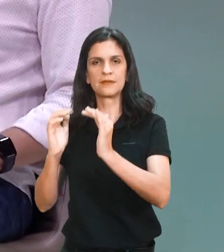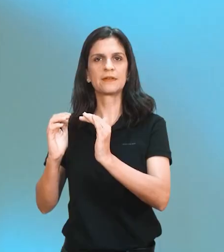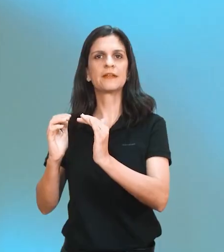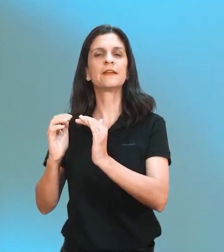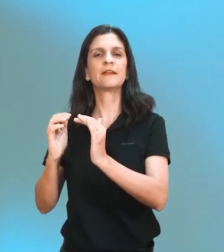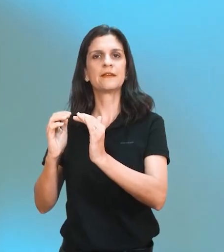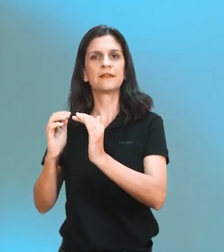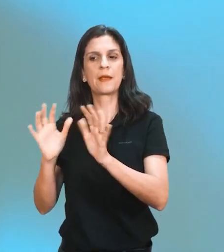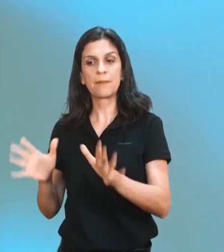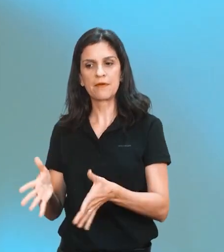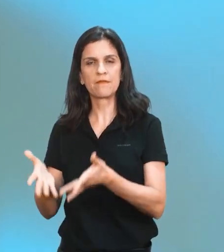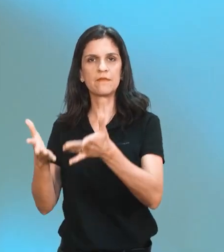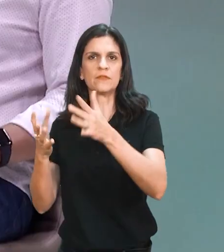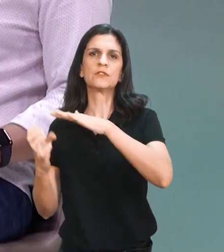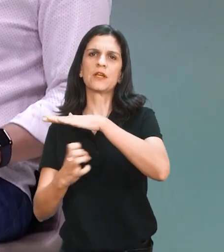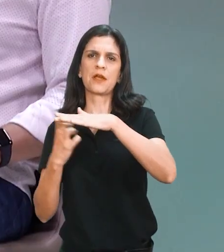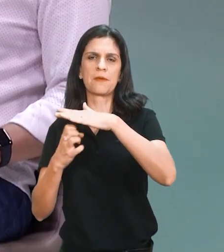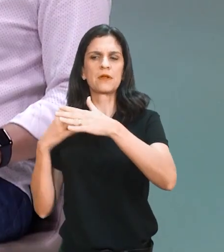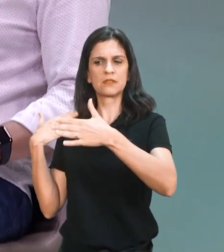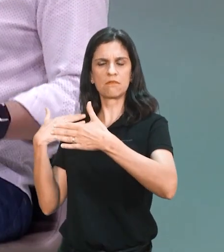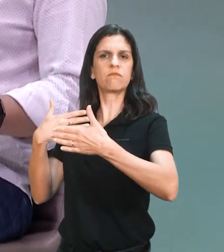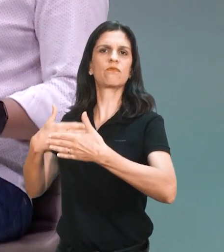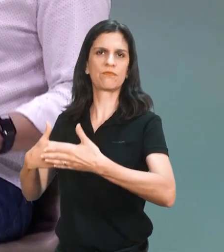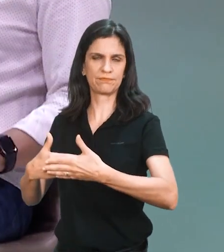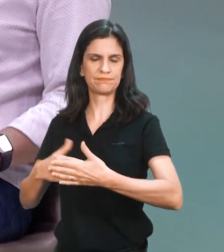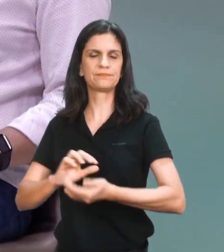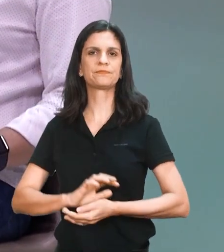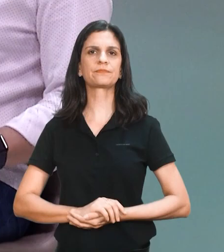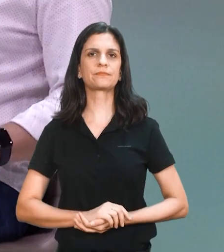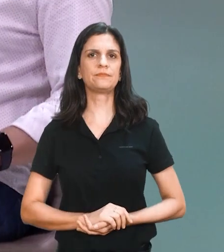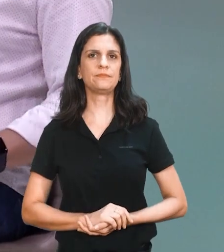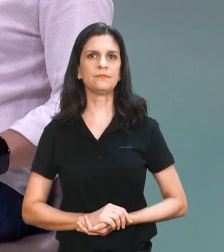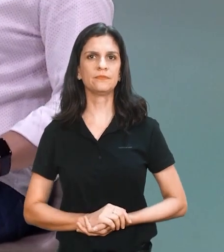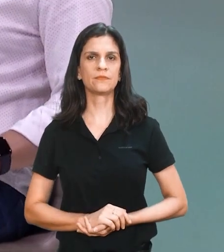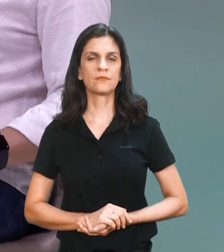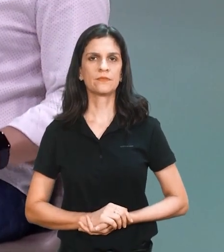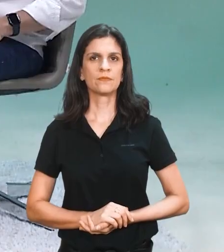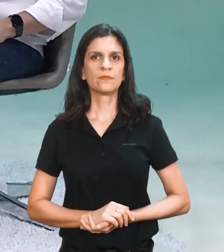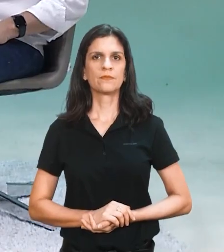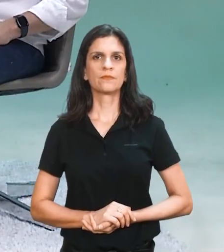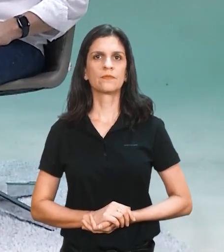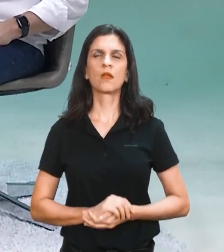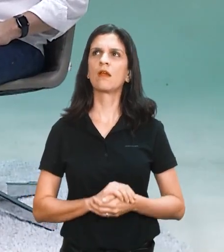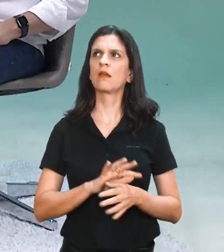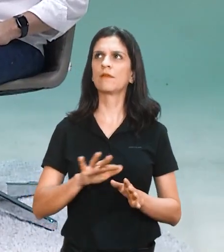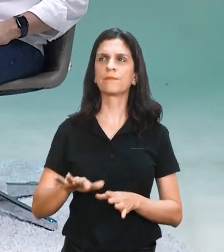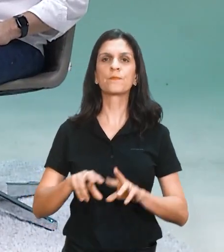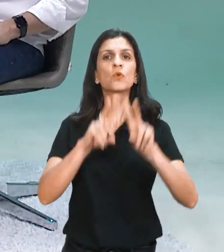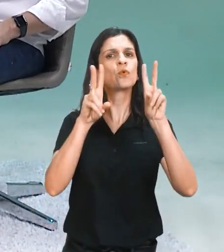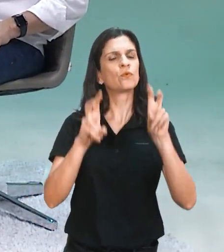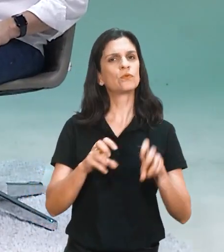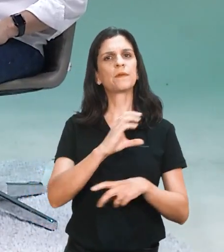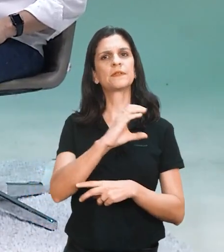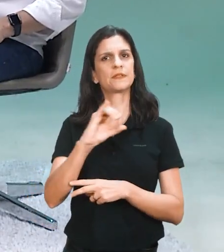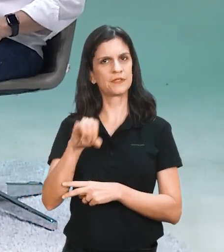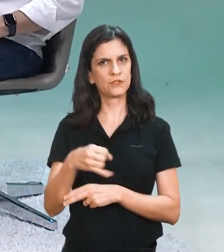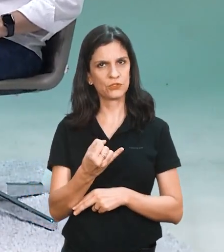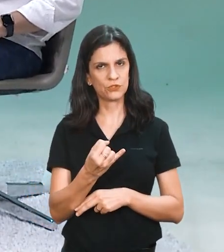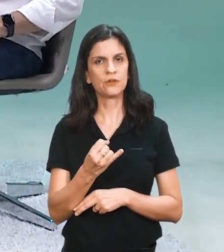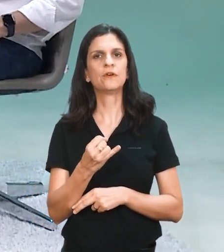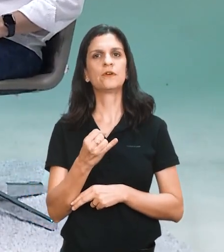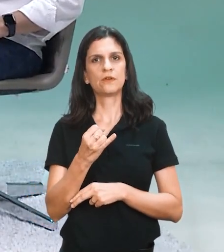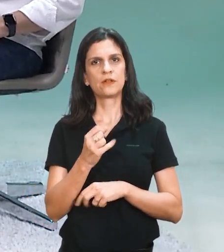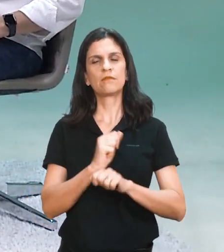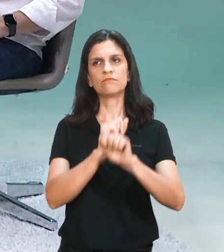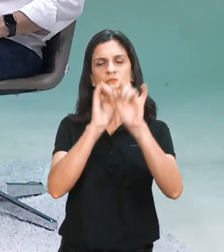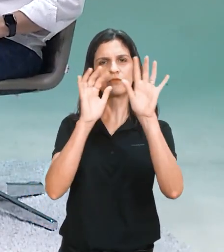também com isso. E isso foi, acho que, um grande ganho da Câmara Municipal nessa legislatura. Agora, em relação à CCJ, teve